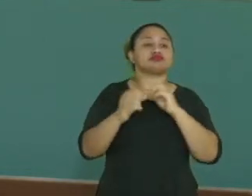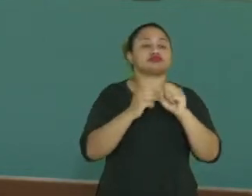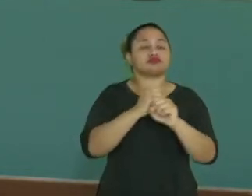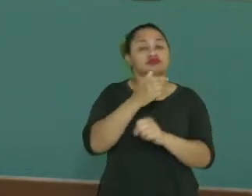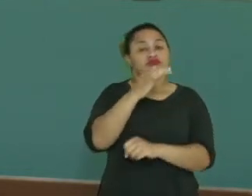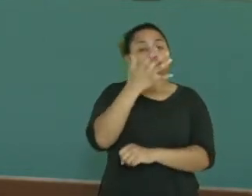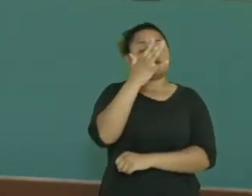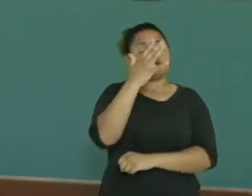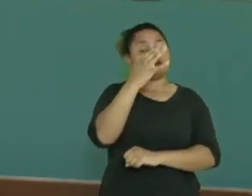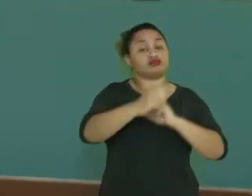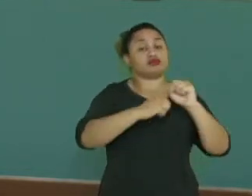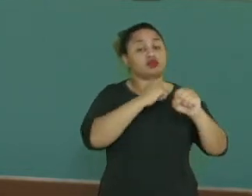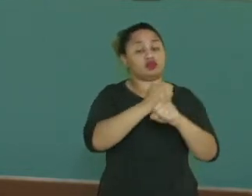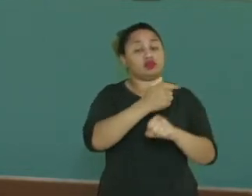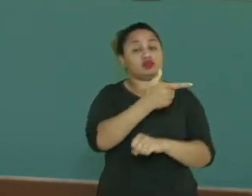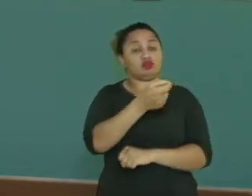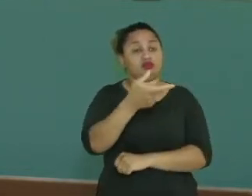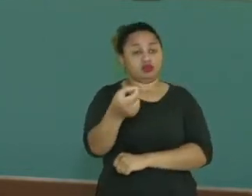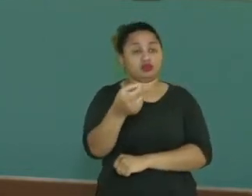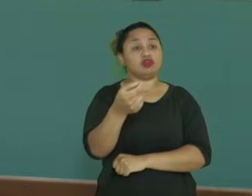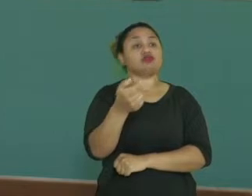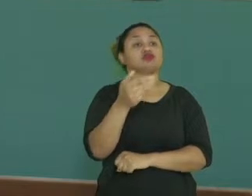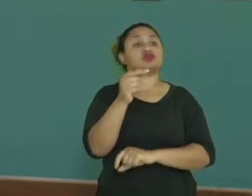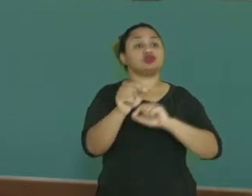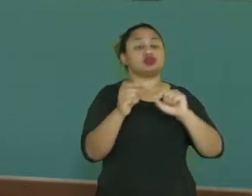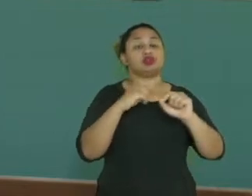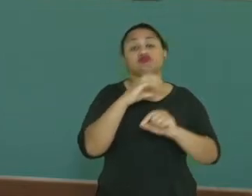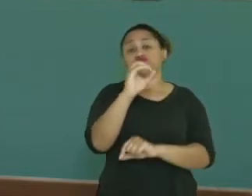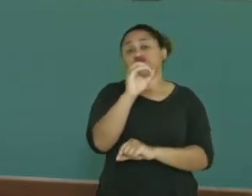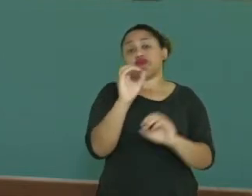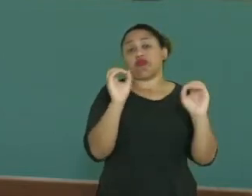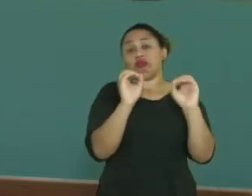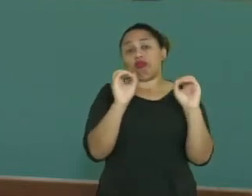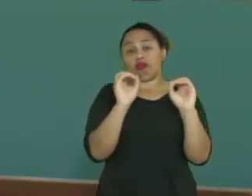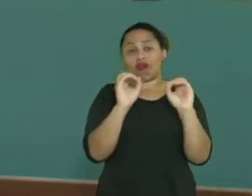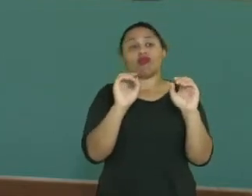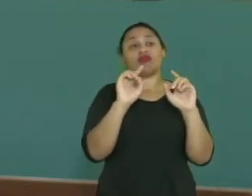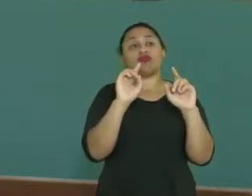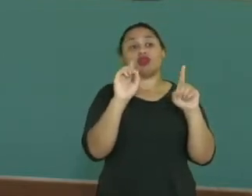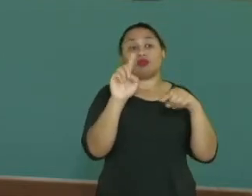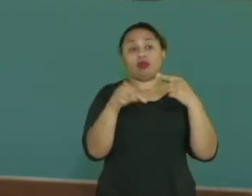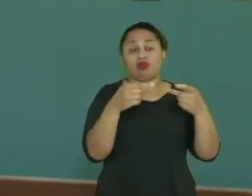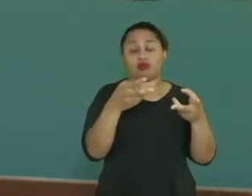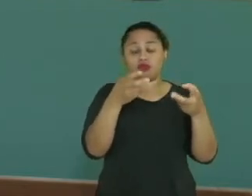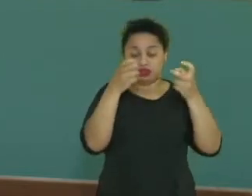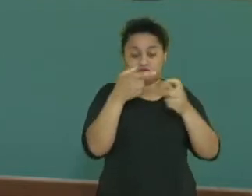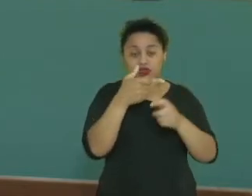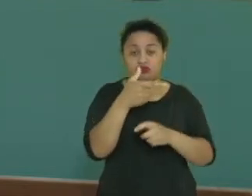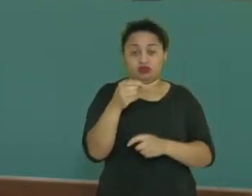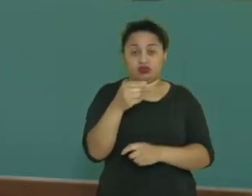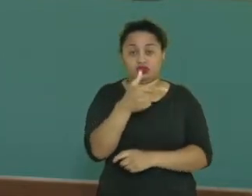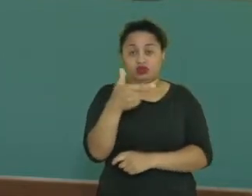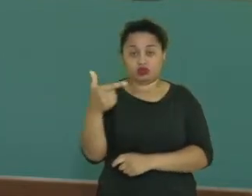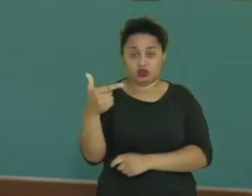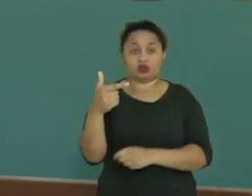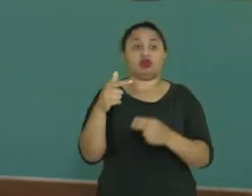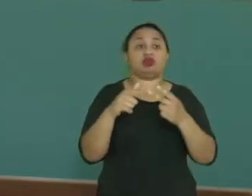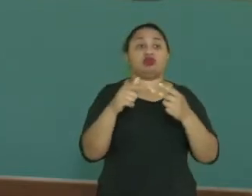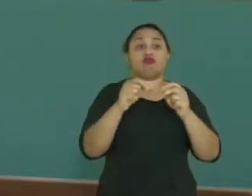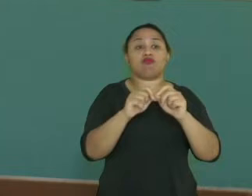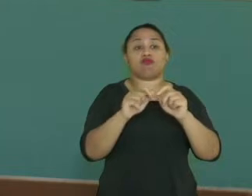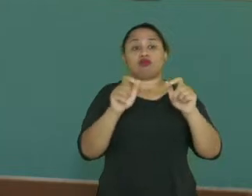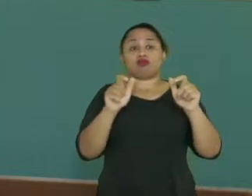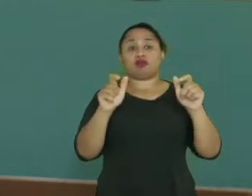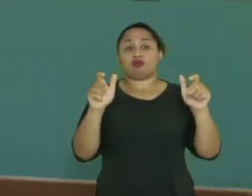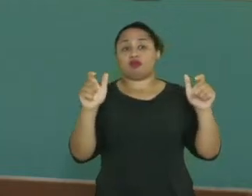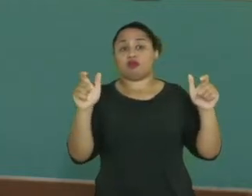2020, lá no comecinho do ano passado, ali estava 0 casos, daí foi identificado, ó, 202 casos, e isso foi